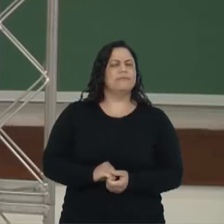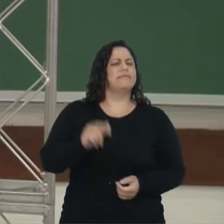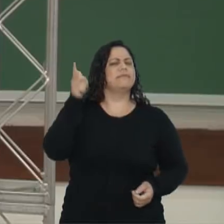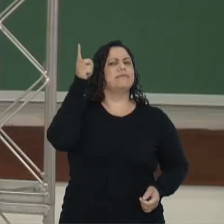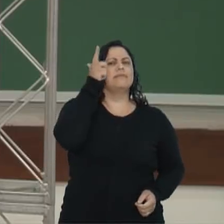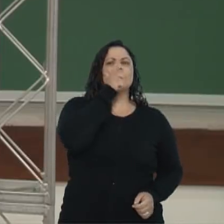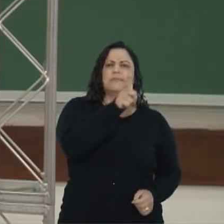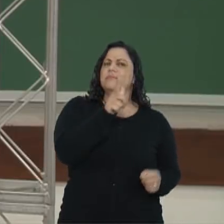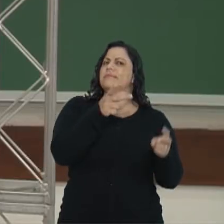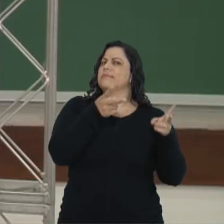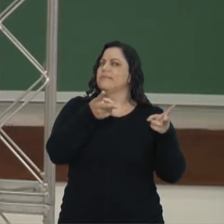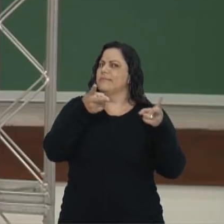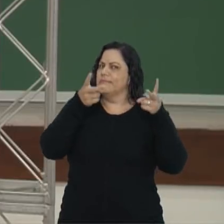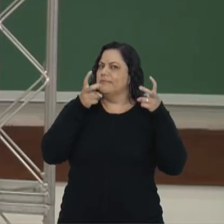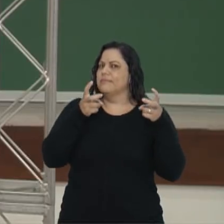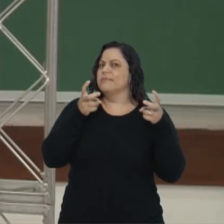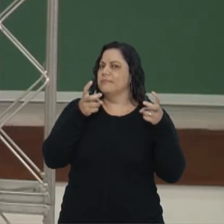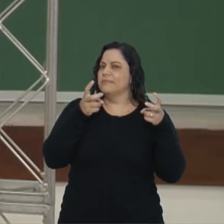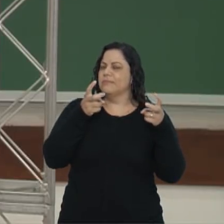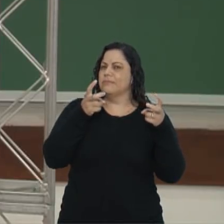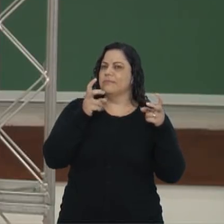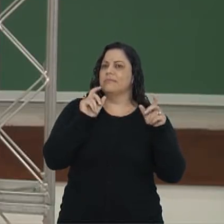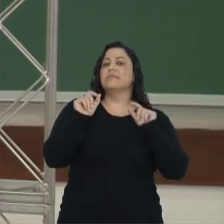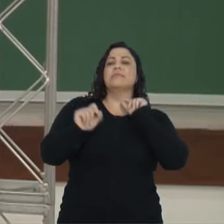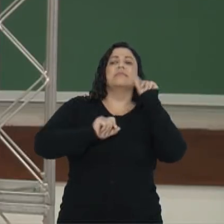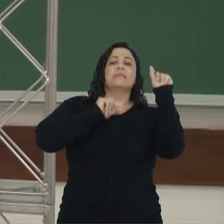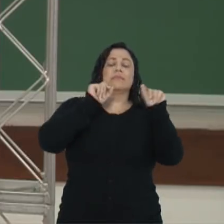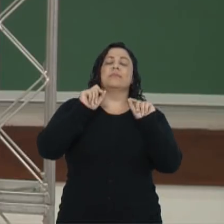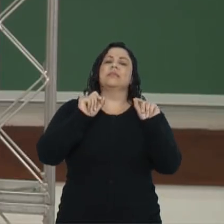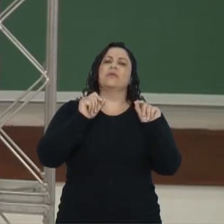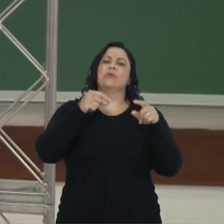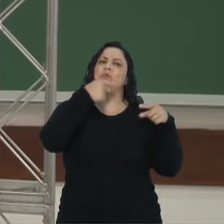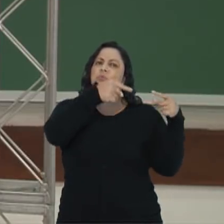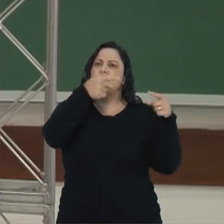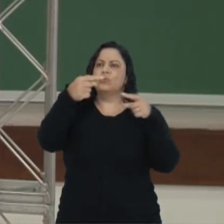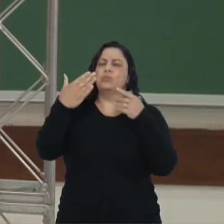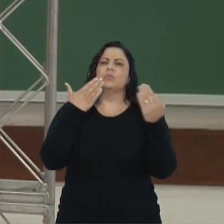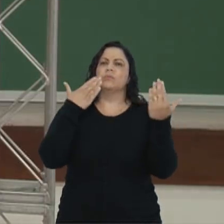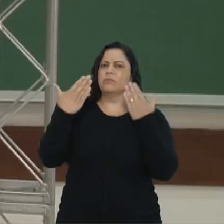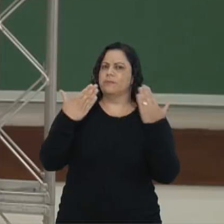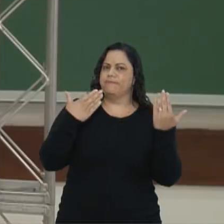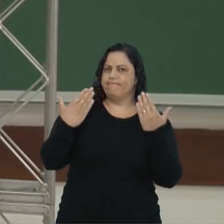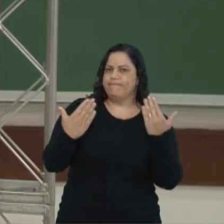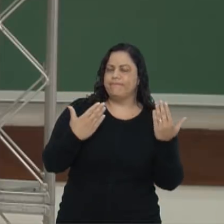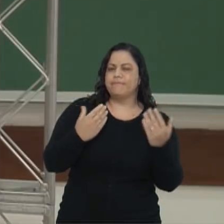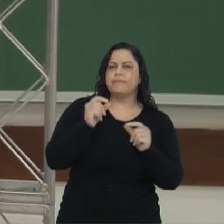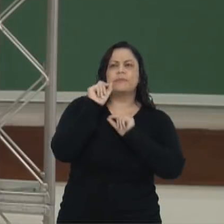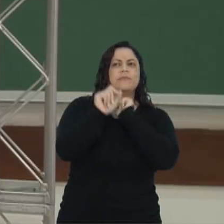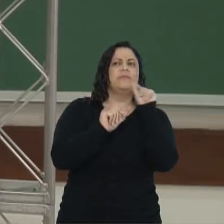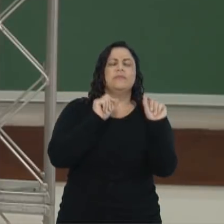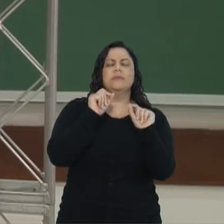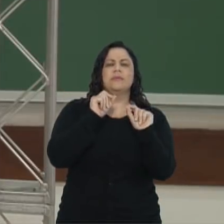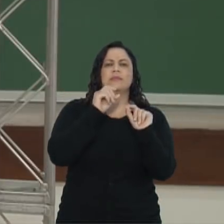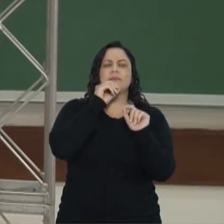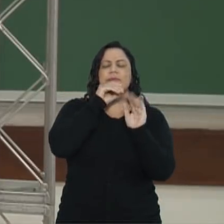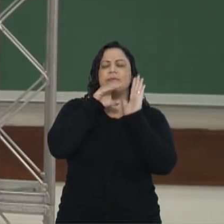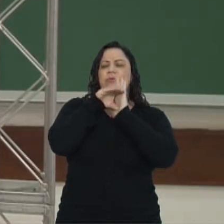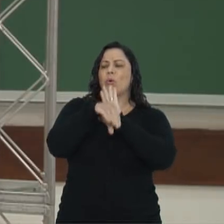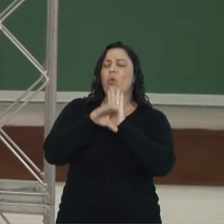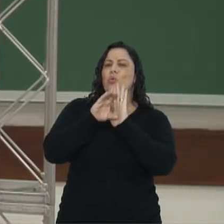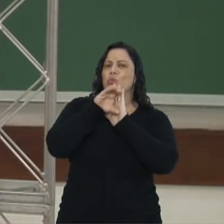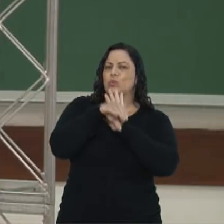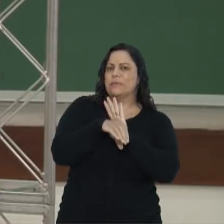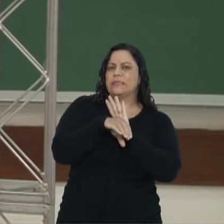Conseguiu observar? Então, pelo que a gente tinha discutido, qual é o conceito de ócio criativo? Coloquei